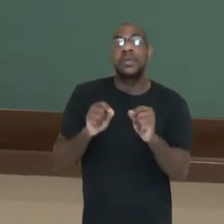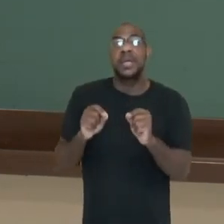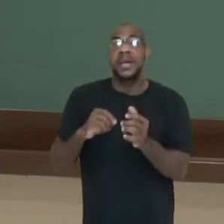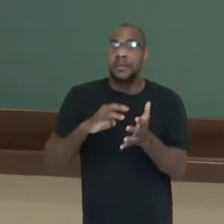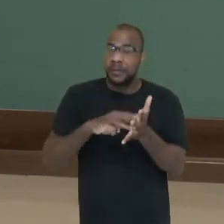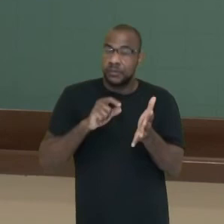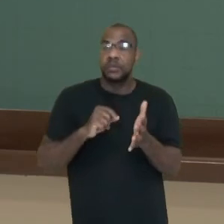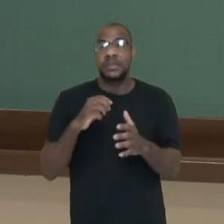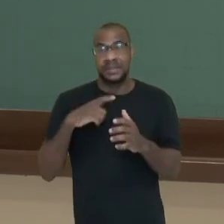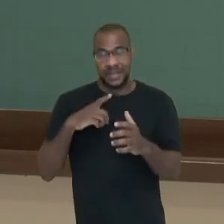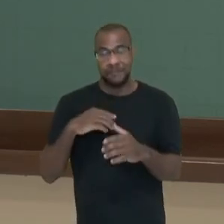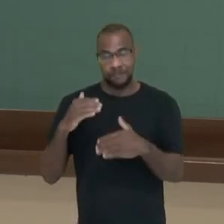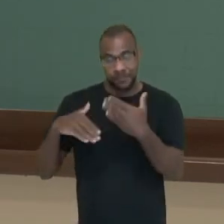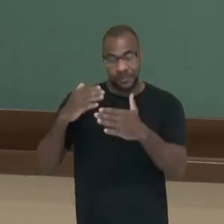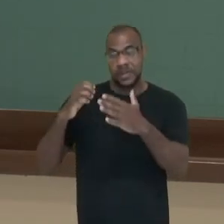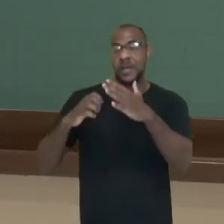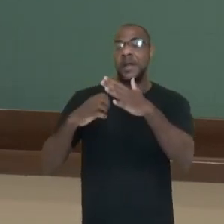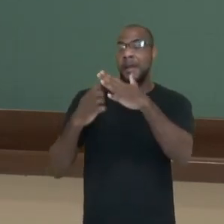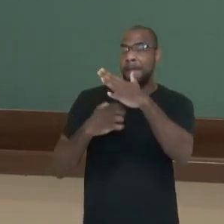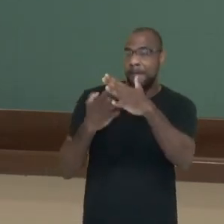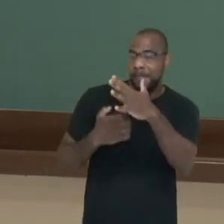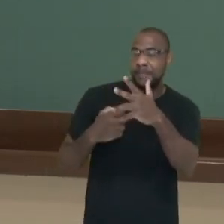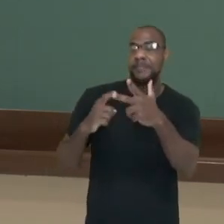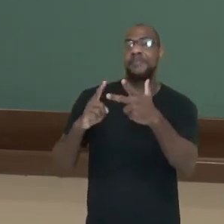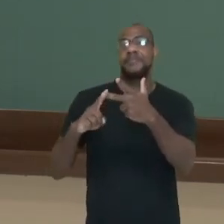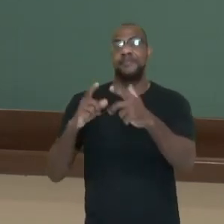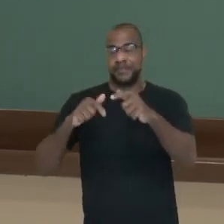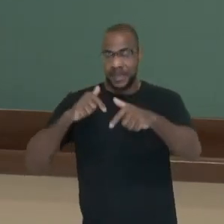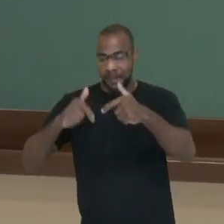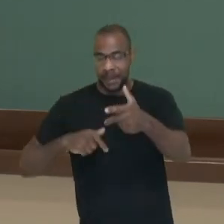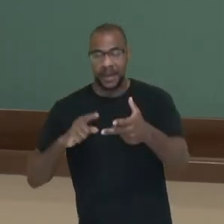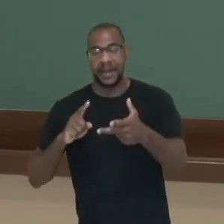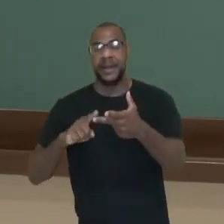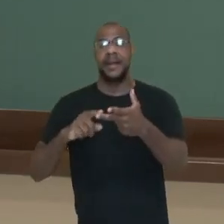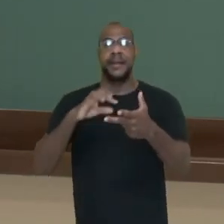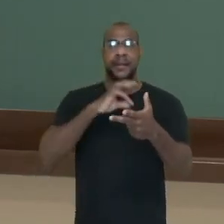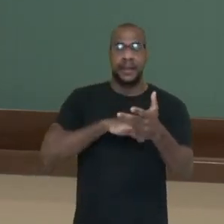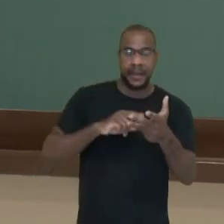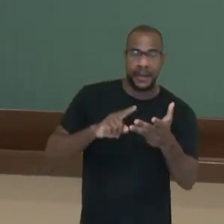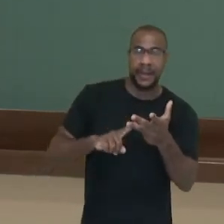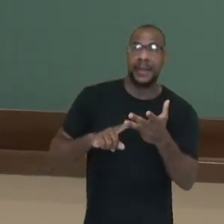de emprego, metodologias de moradia, metodologias de salário,